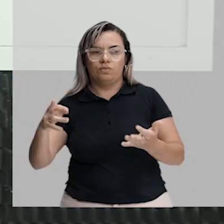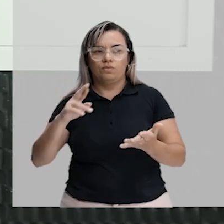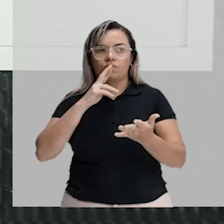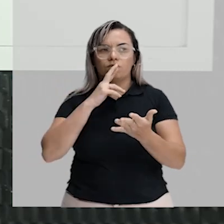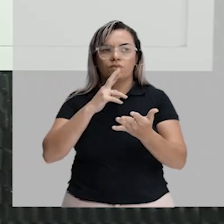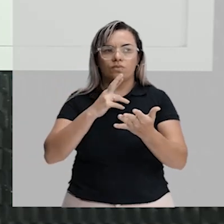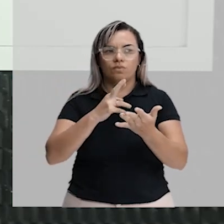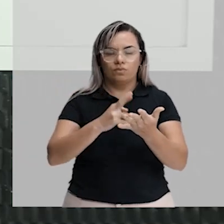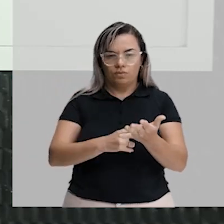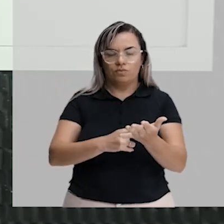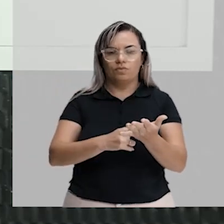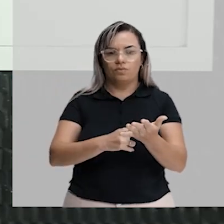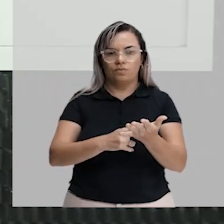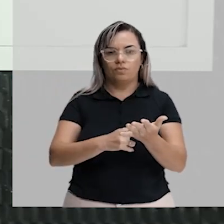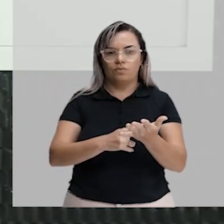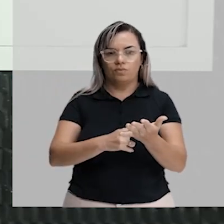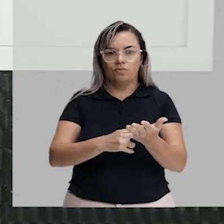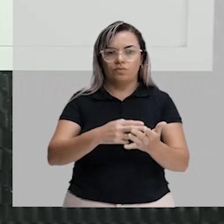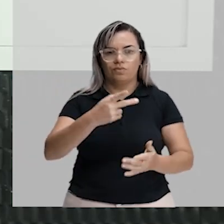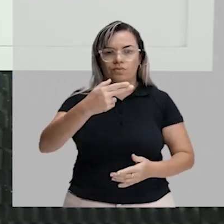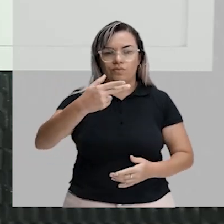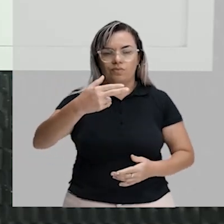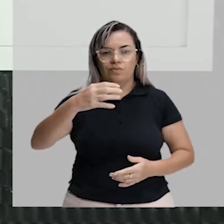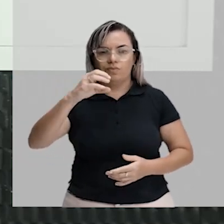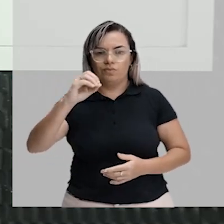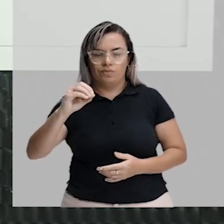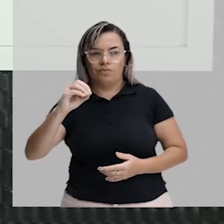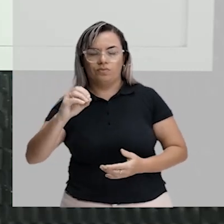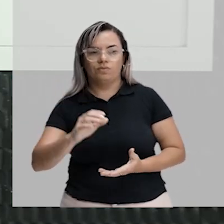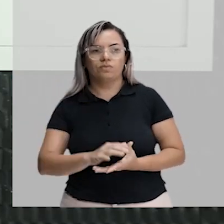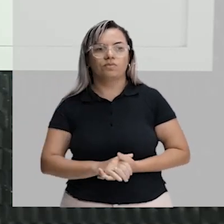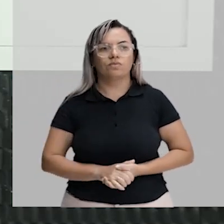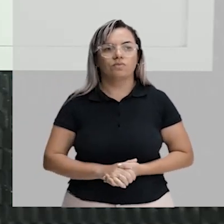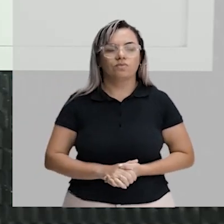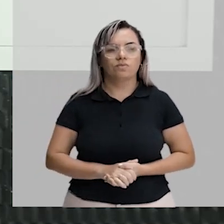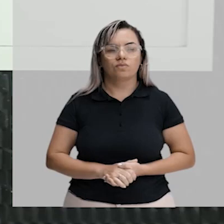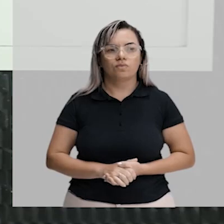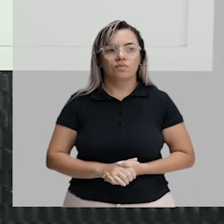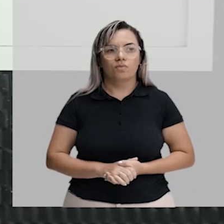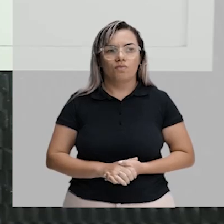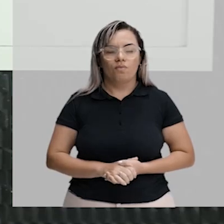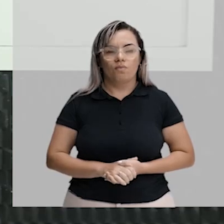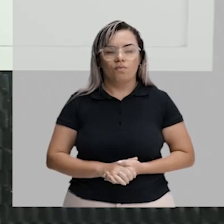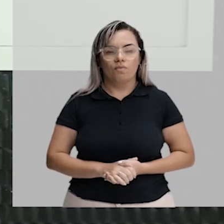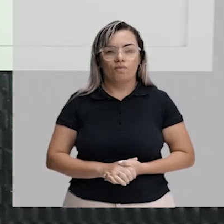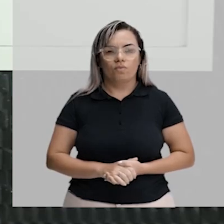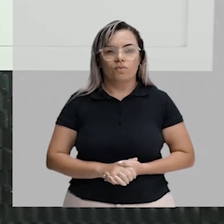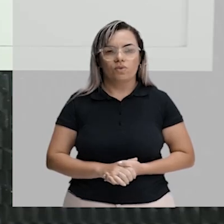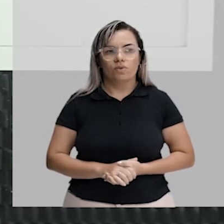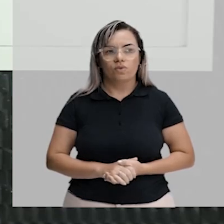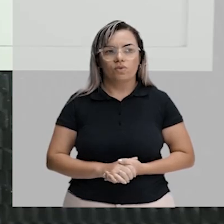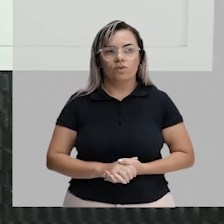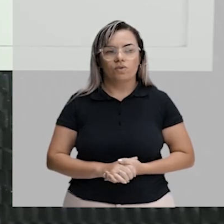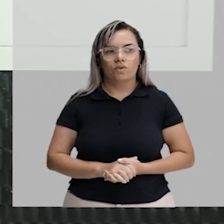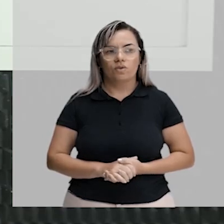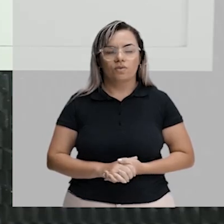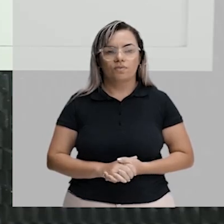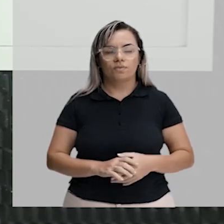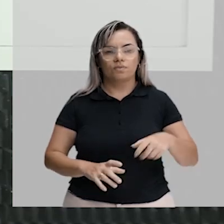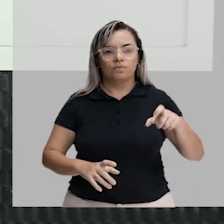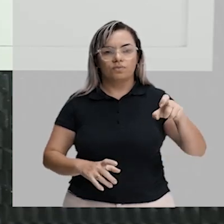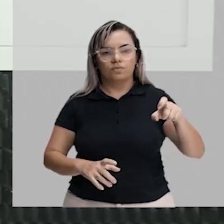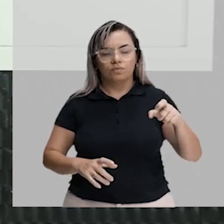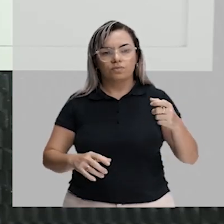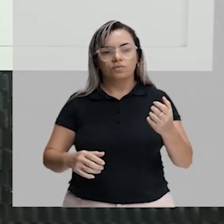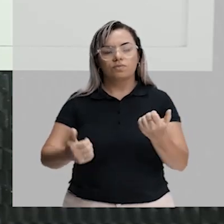aqui dá o quê? Dá 0. Então, o que eu vou fazer? Como ele está substituindo, como ele está dizendo que isso aqui é 4, eu vou substituir x